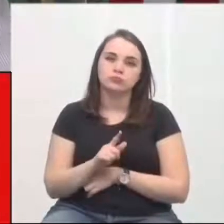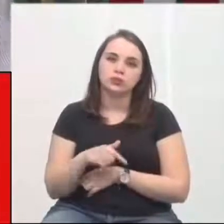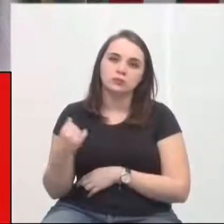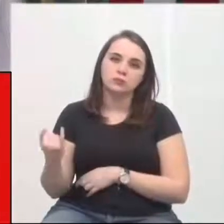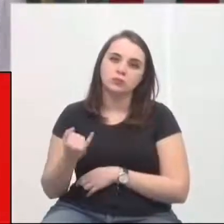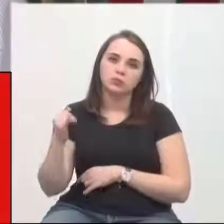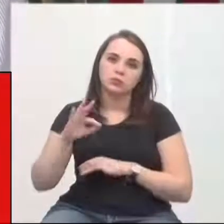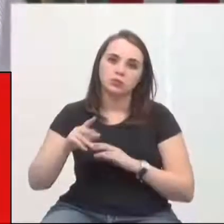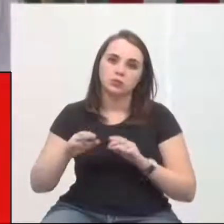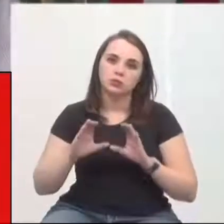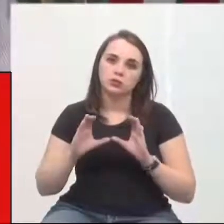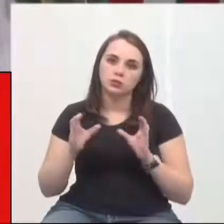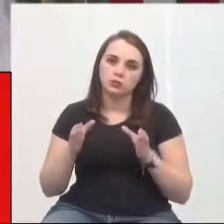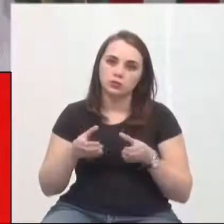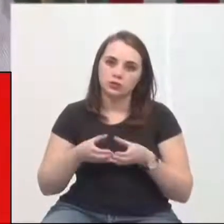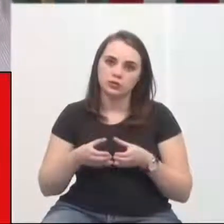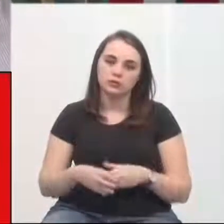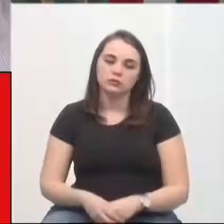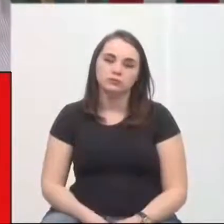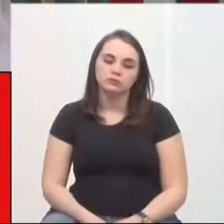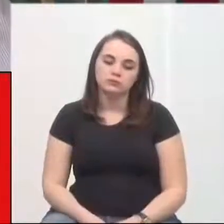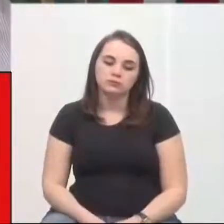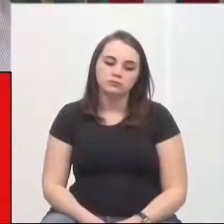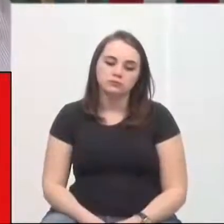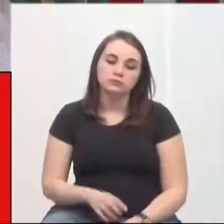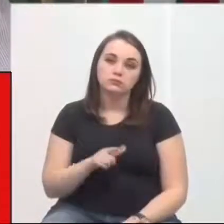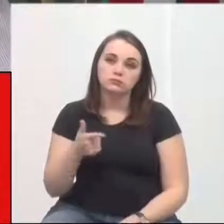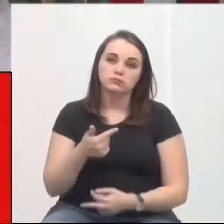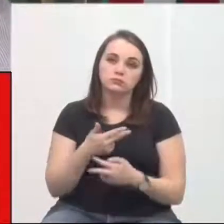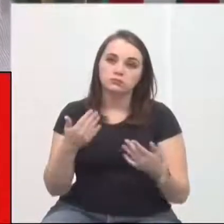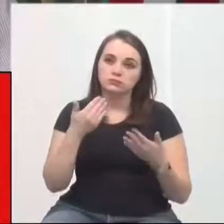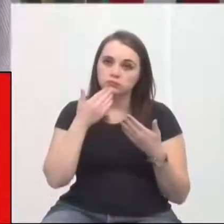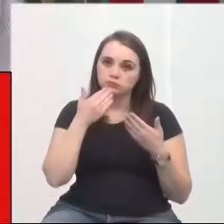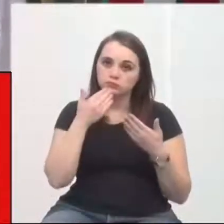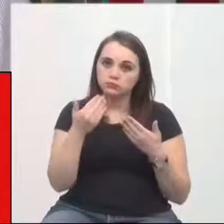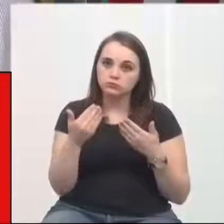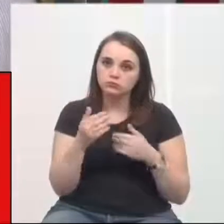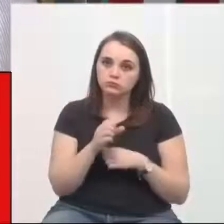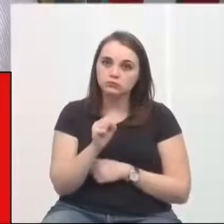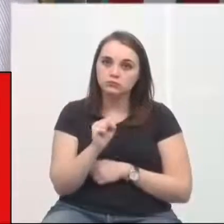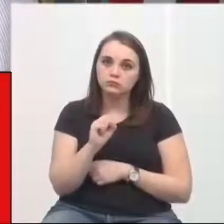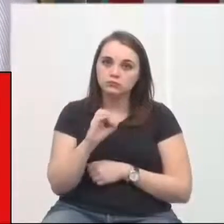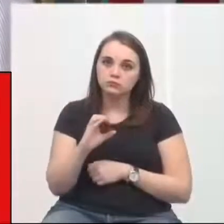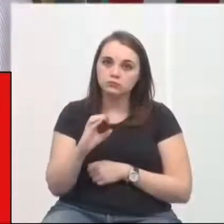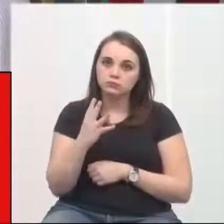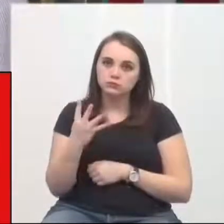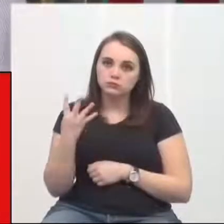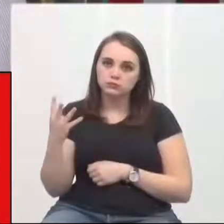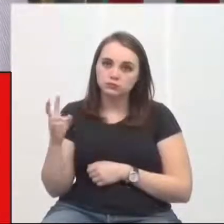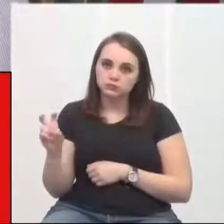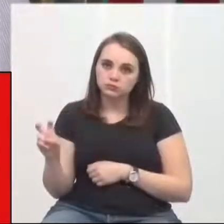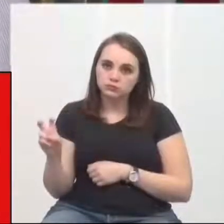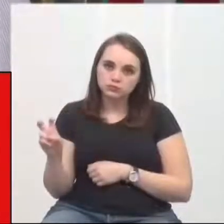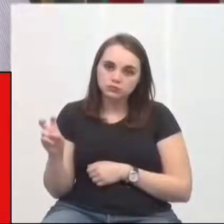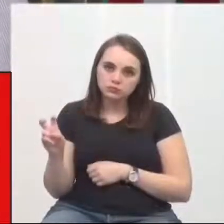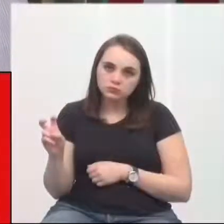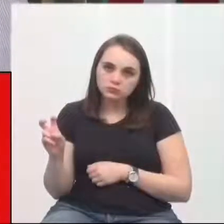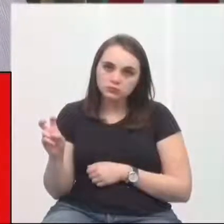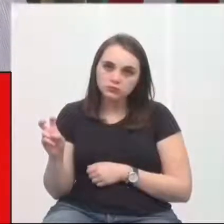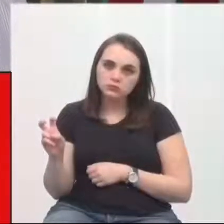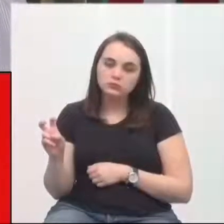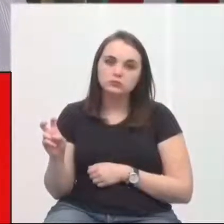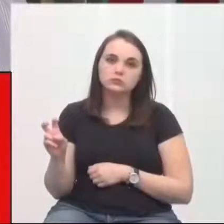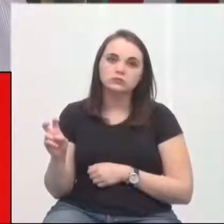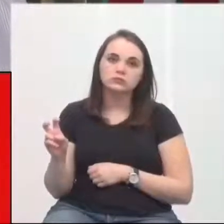para a comunidade. Segundo, aquele SC445 que ela interliga do